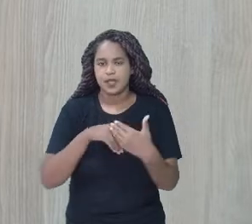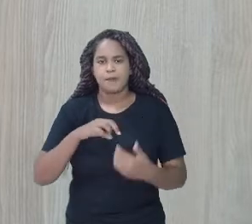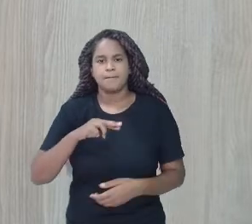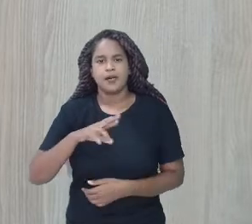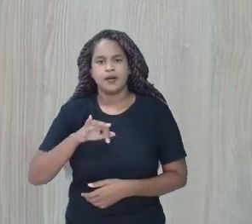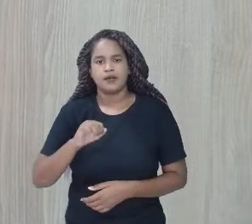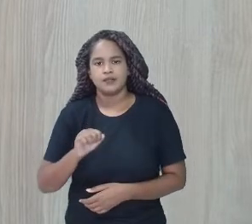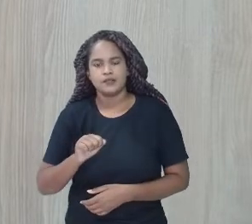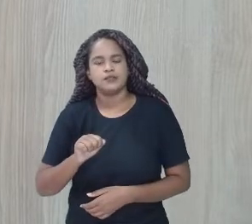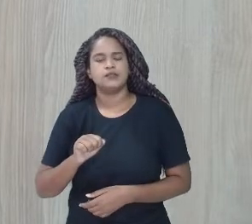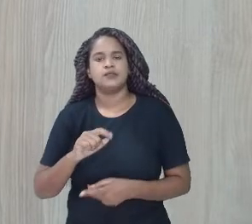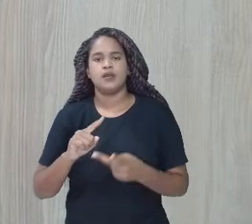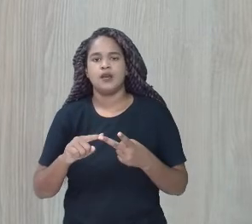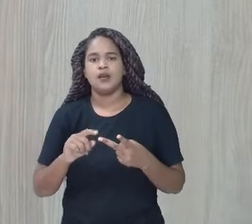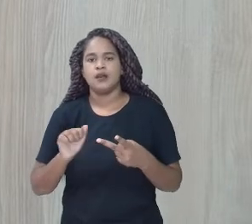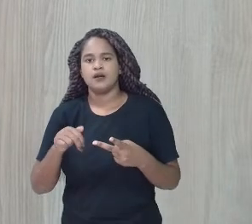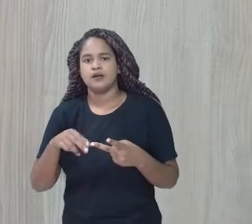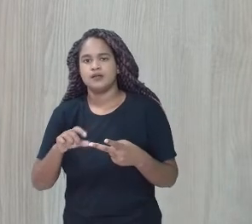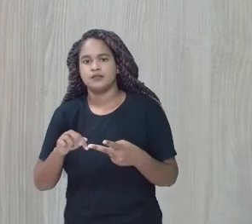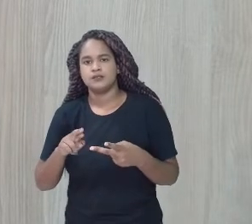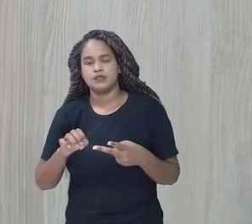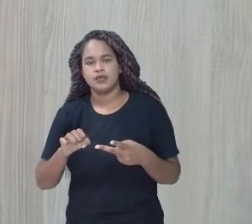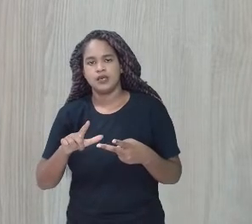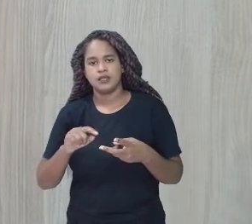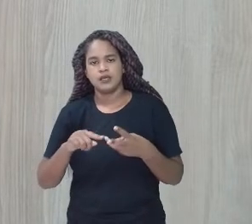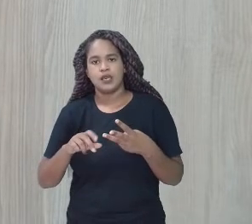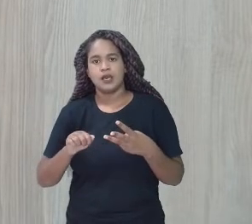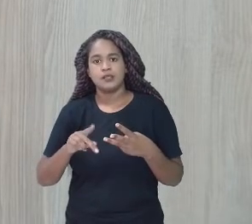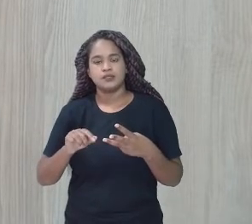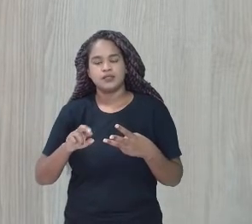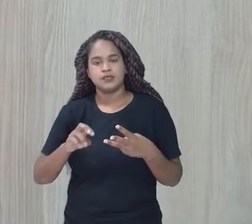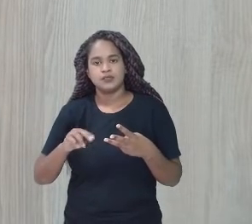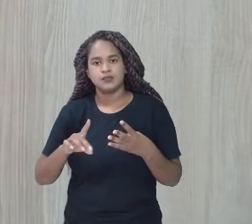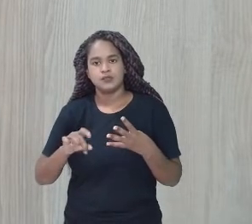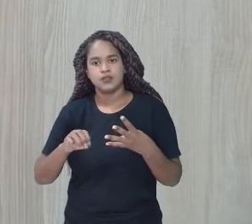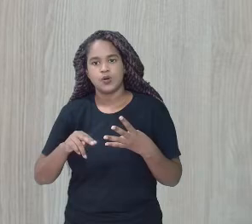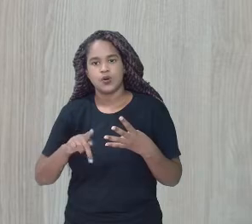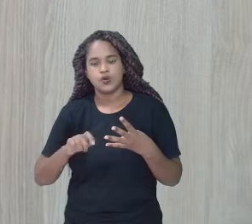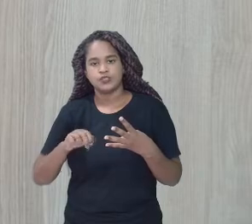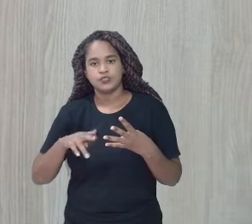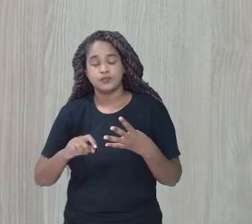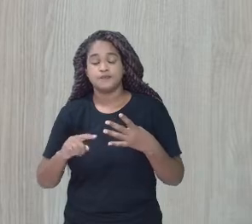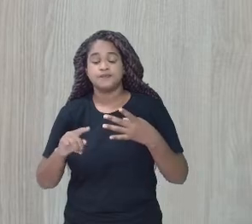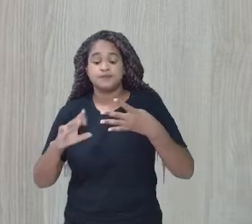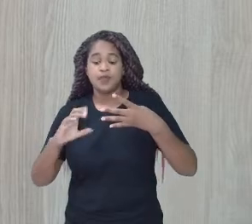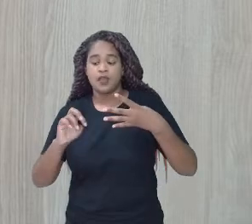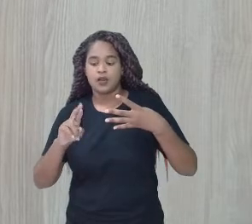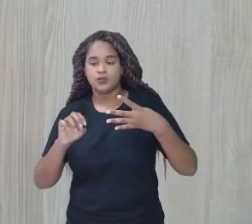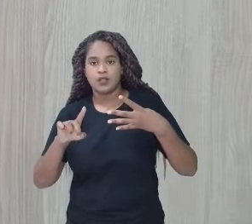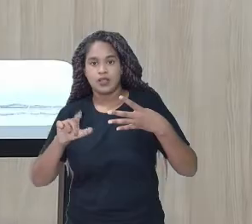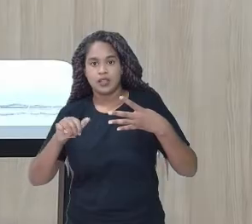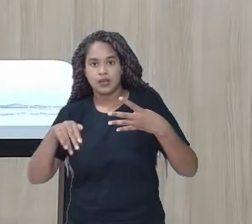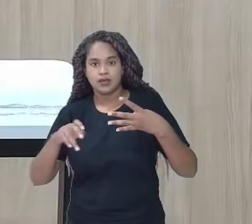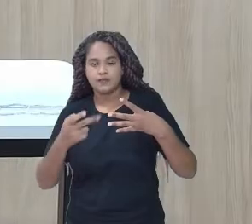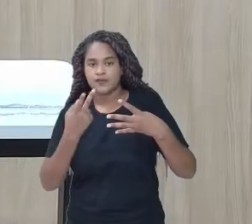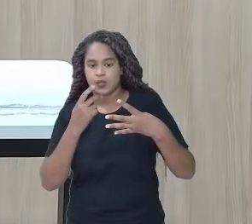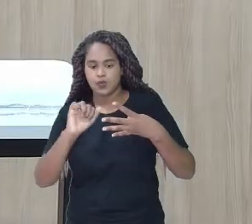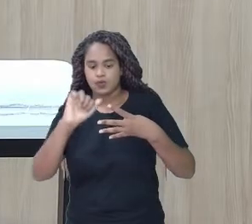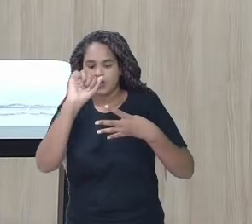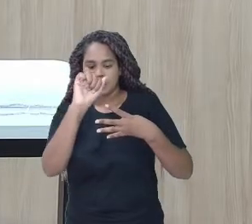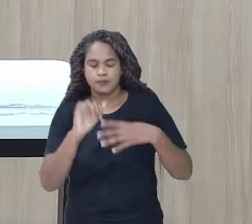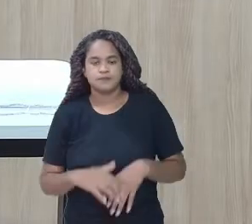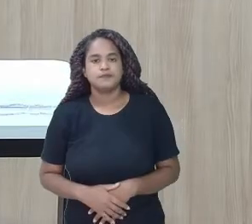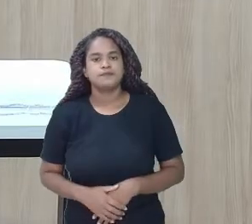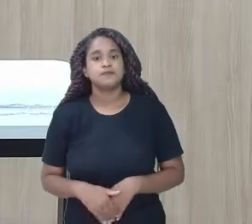a Andriele, Caroline, Adriano, Diógenes, estão todos aqui. Caroline colocou letra A. Ah, que bom, gente, que vocês